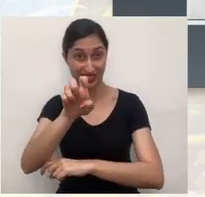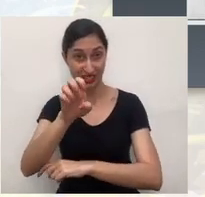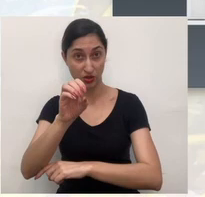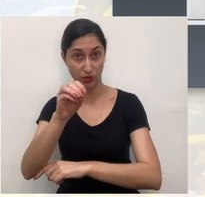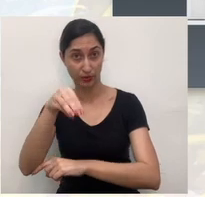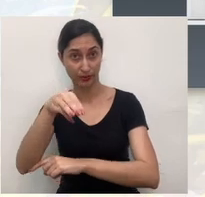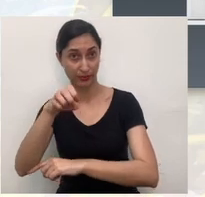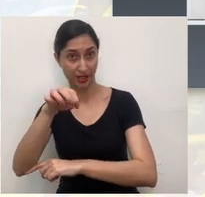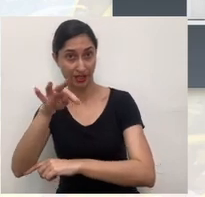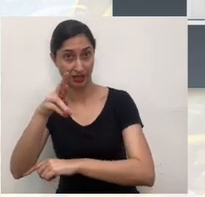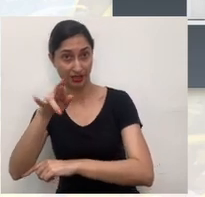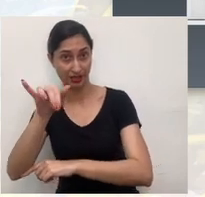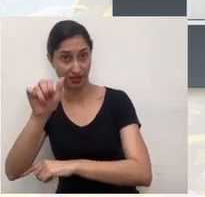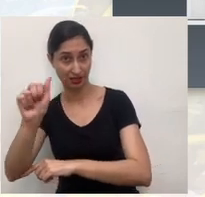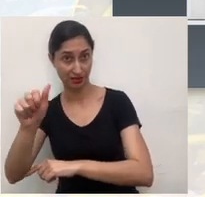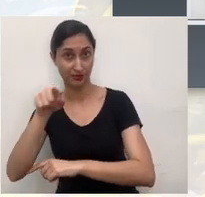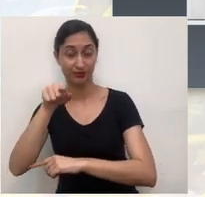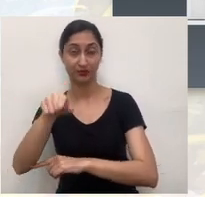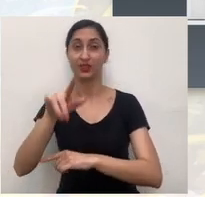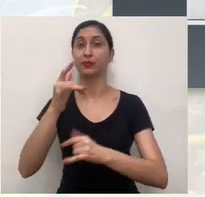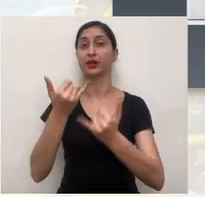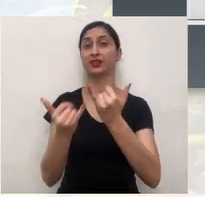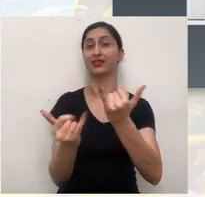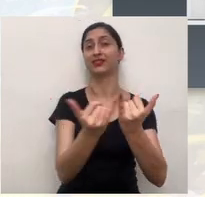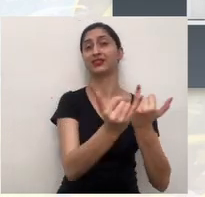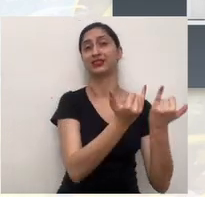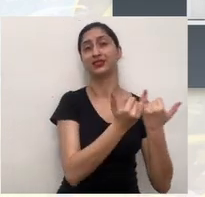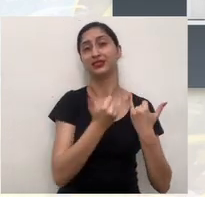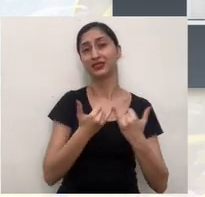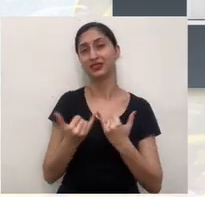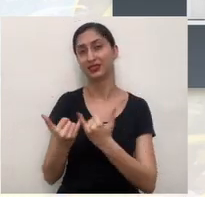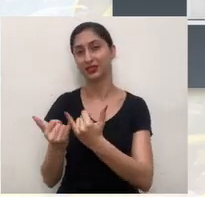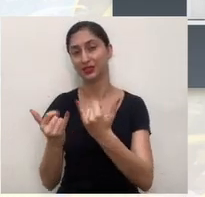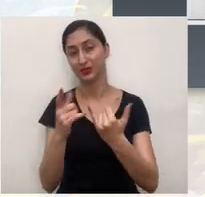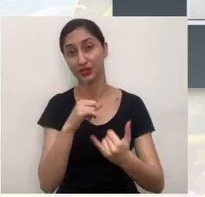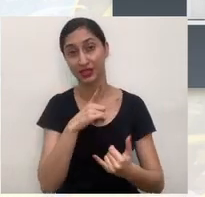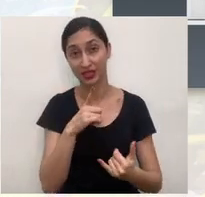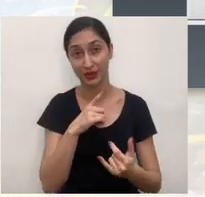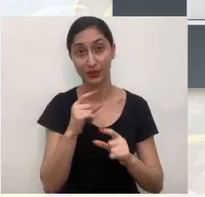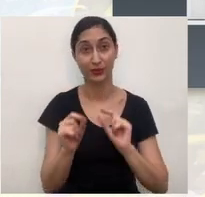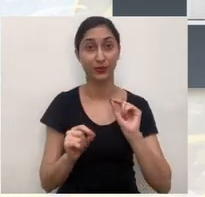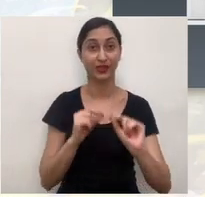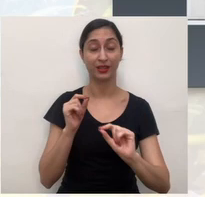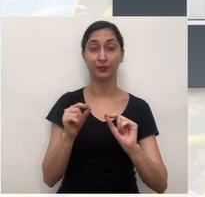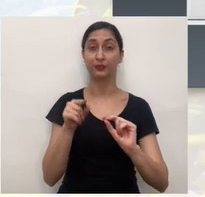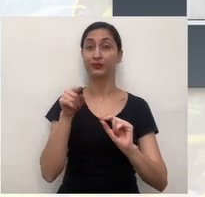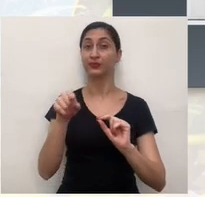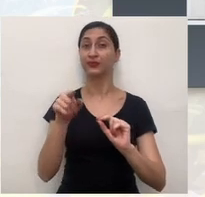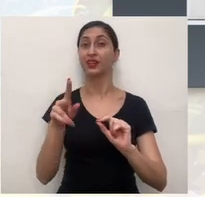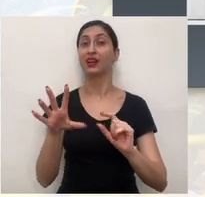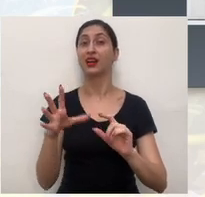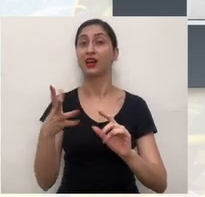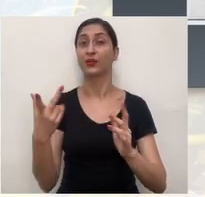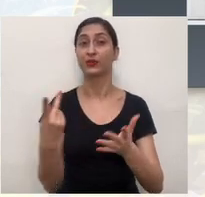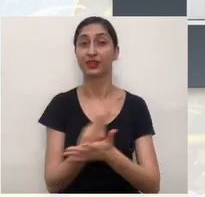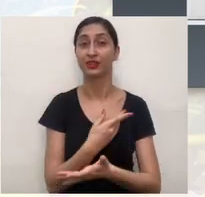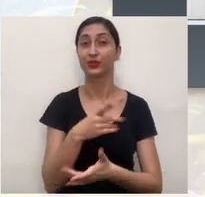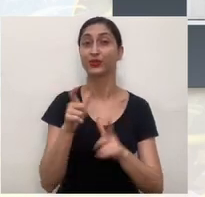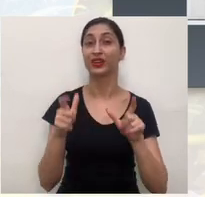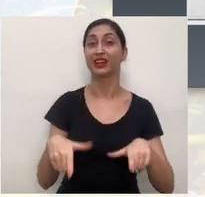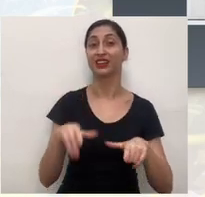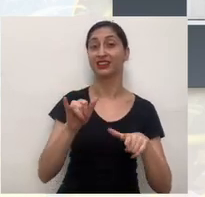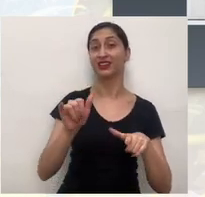é muito semelhante em tudo por tudo à geometria que ele adota lá no Yacht Club